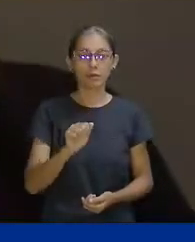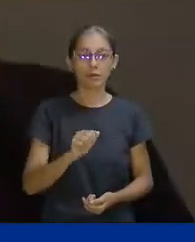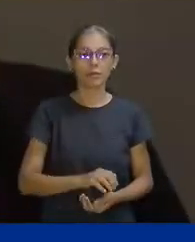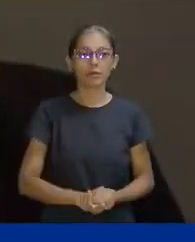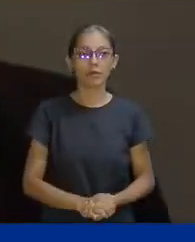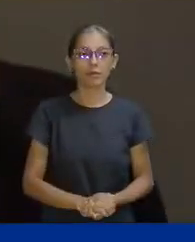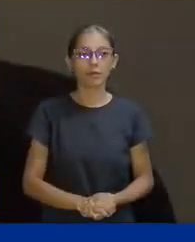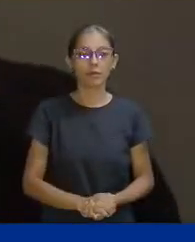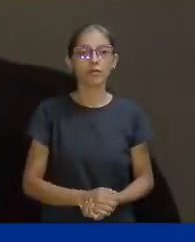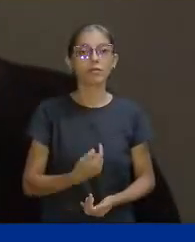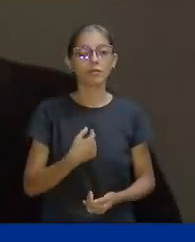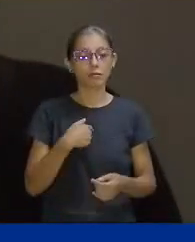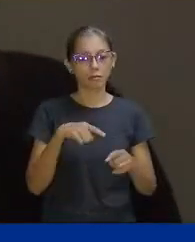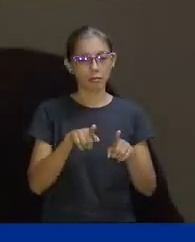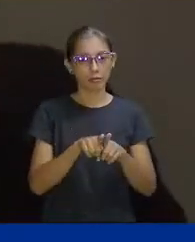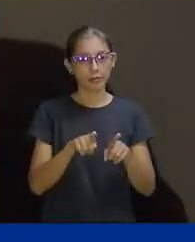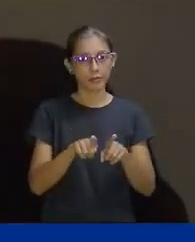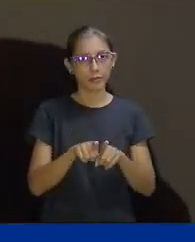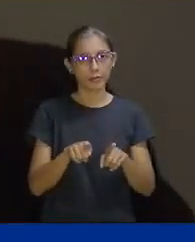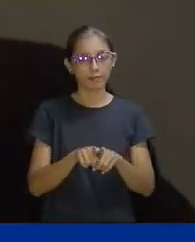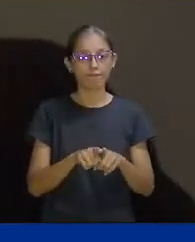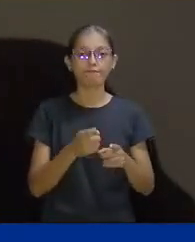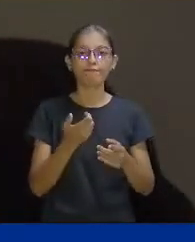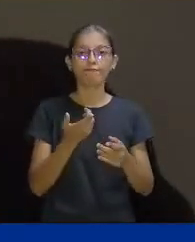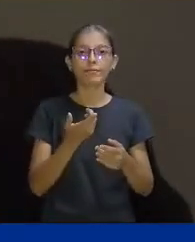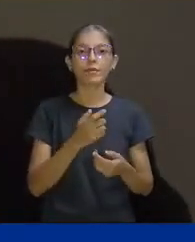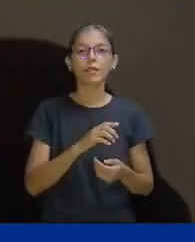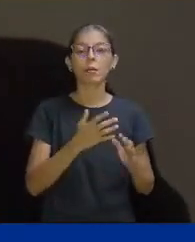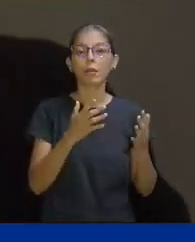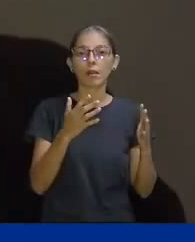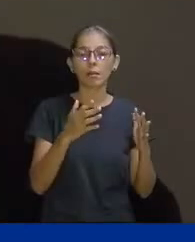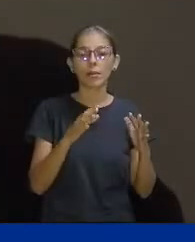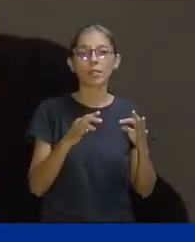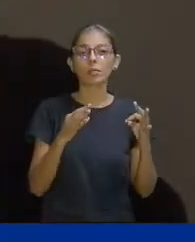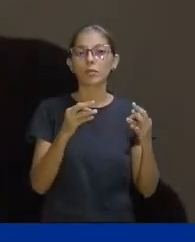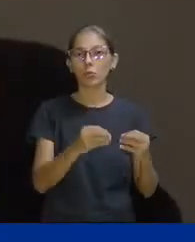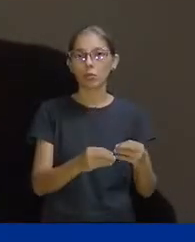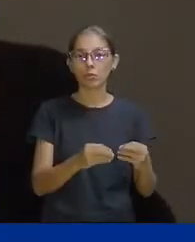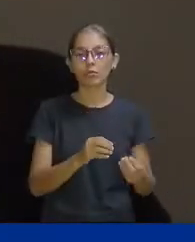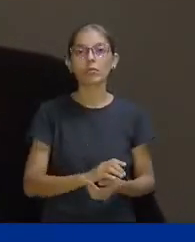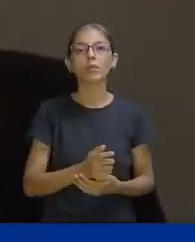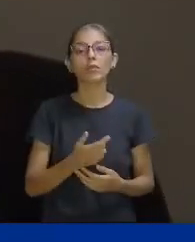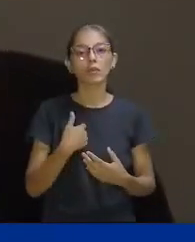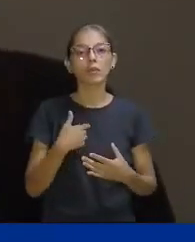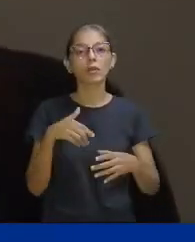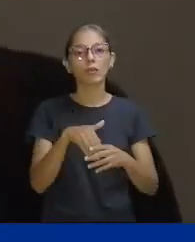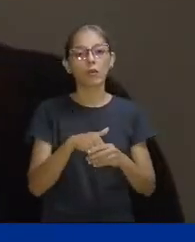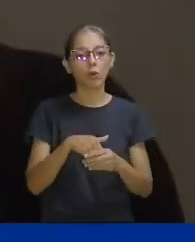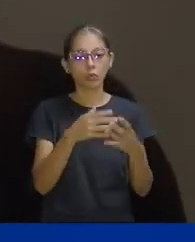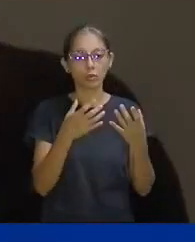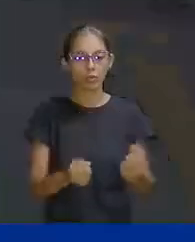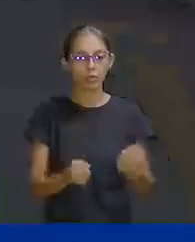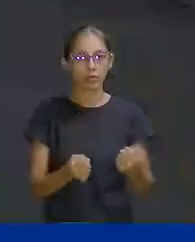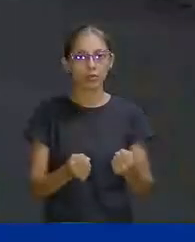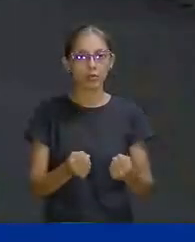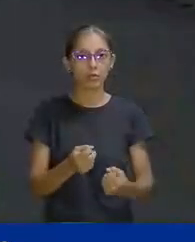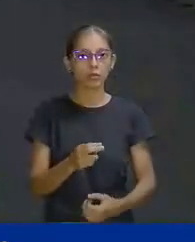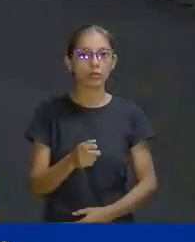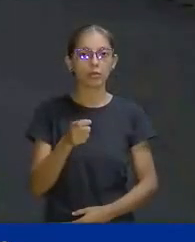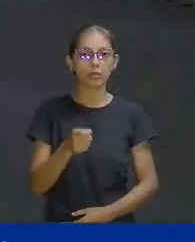Também, presidente, parabenizo a iniciativa, todos os envolvidos, e também voto pela aprovação. E Rivaldo Valente.